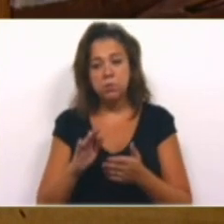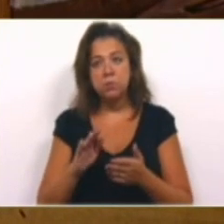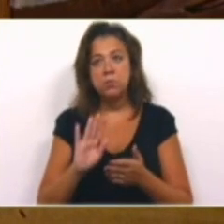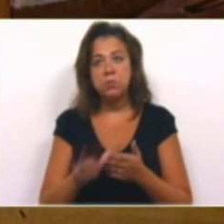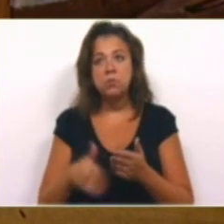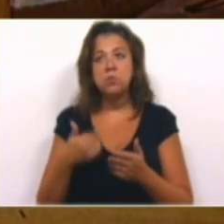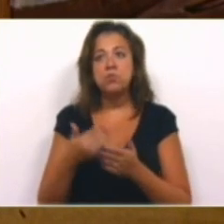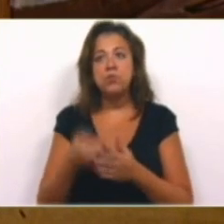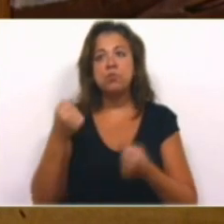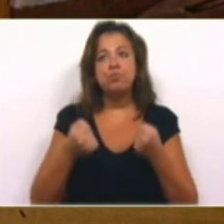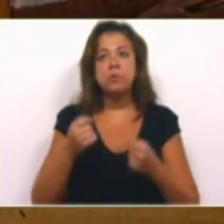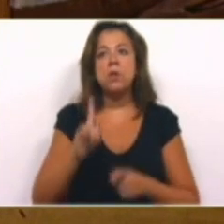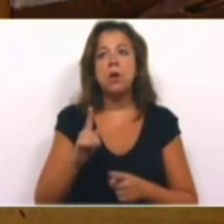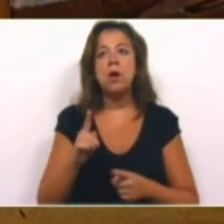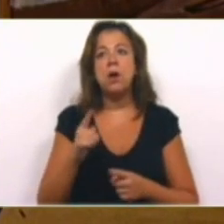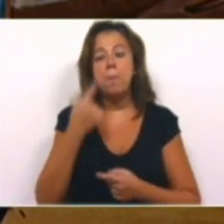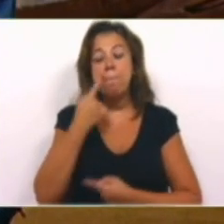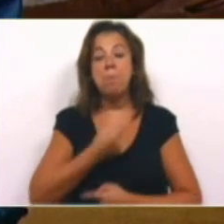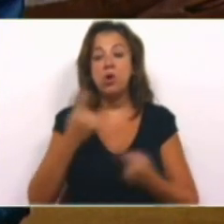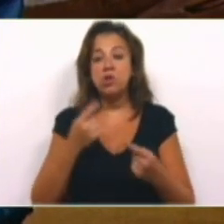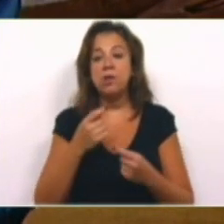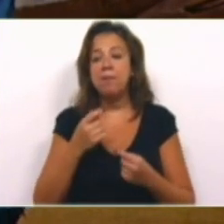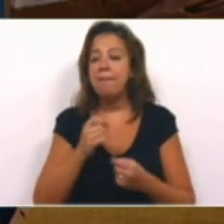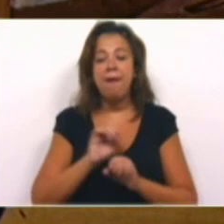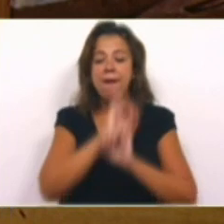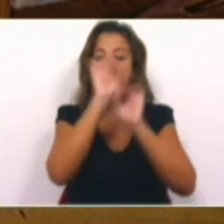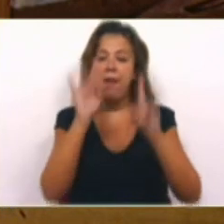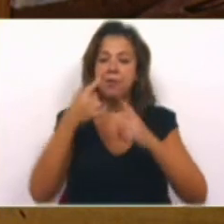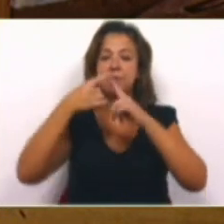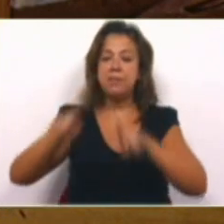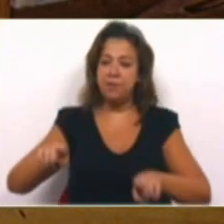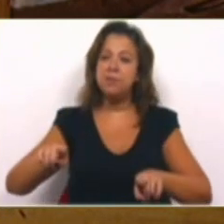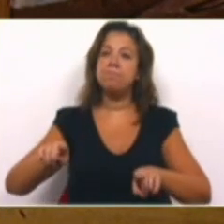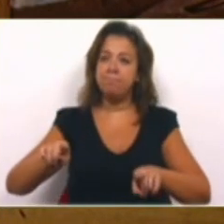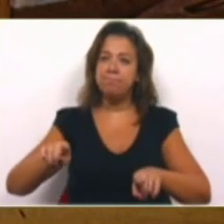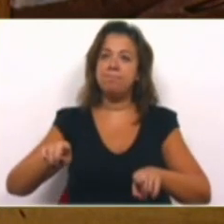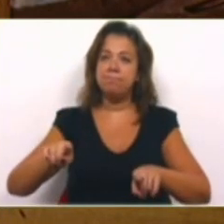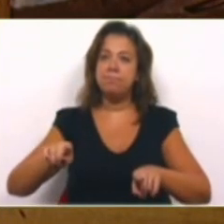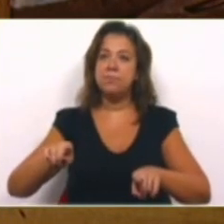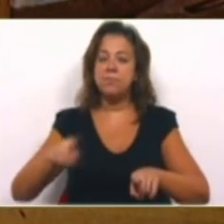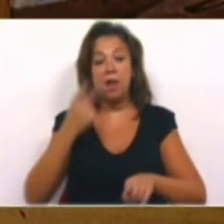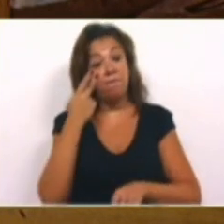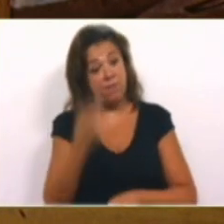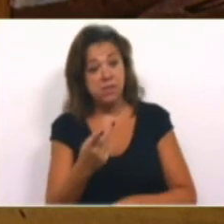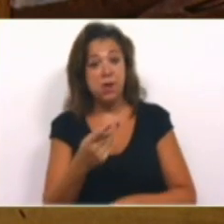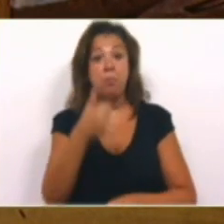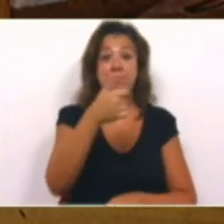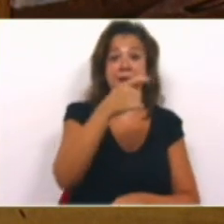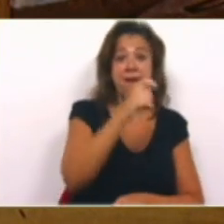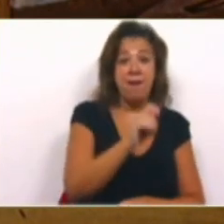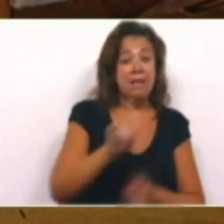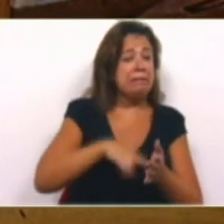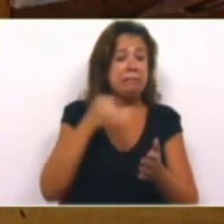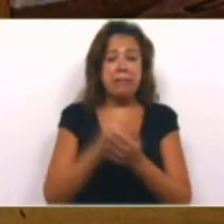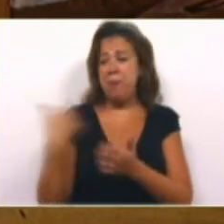PSD demonstra claras diferenças entre, obviamente, a visão que o Bloco sempre tem